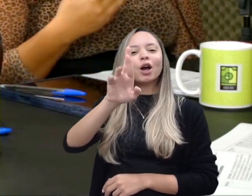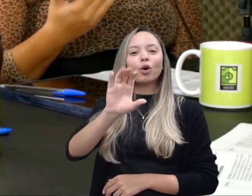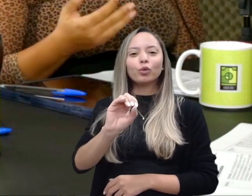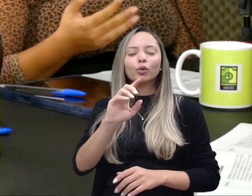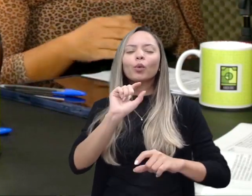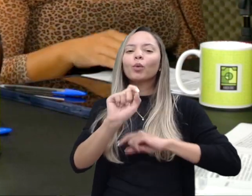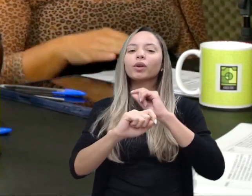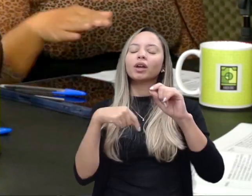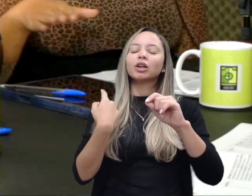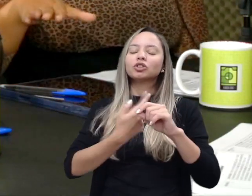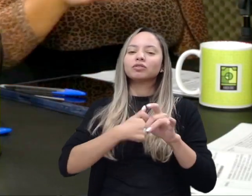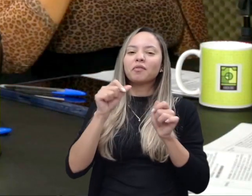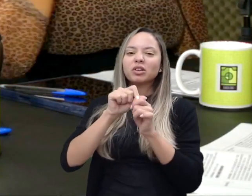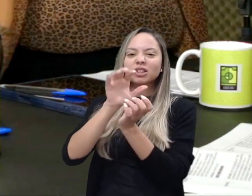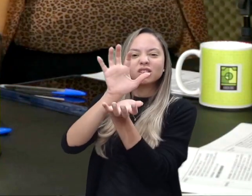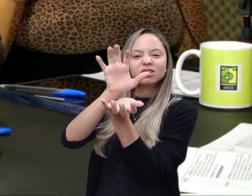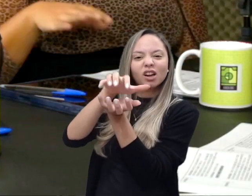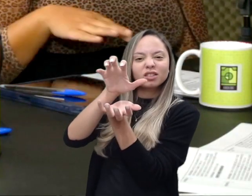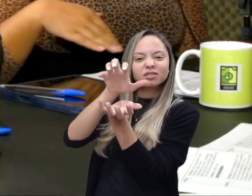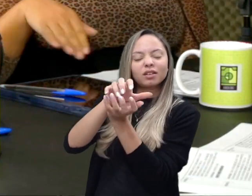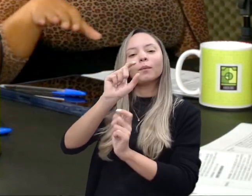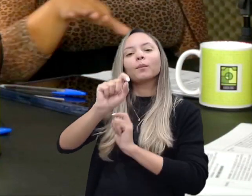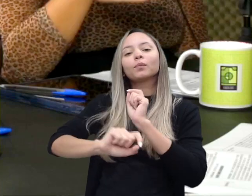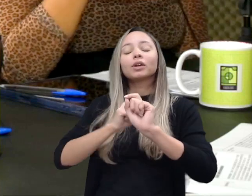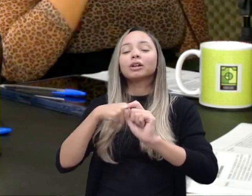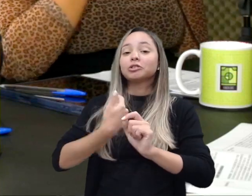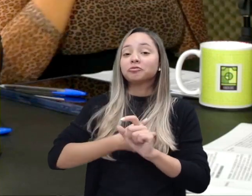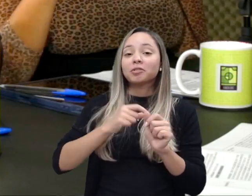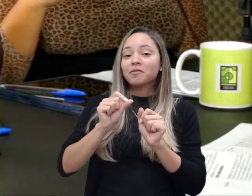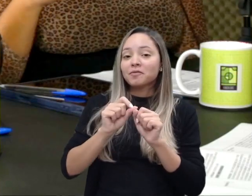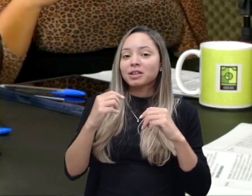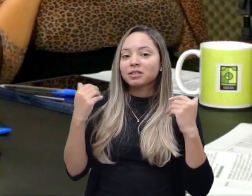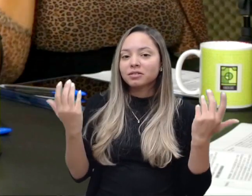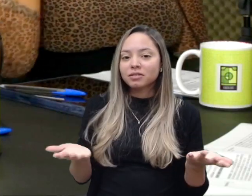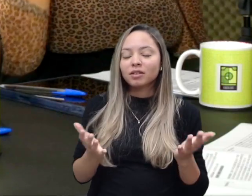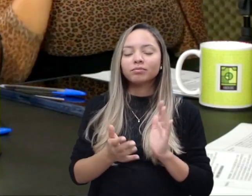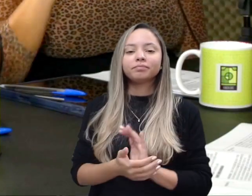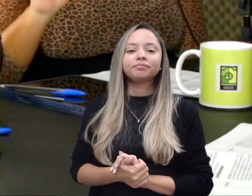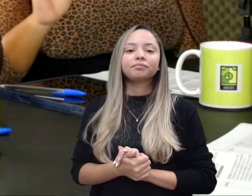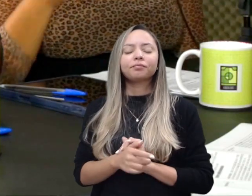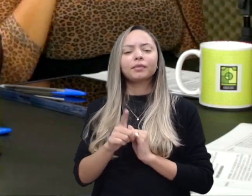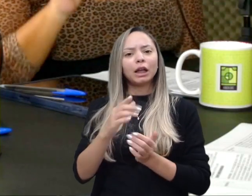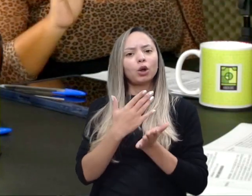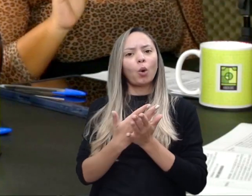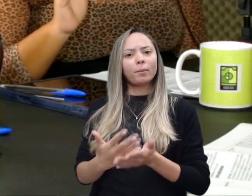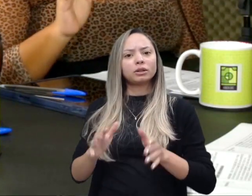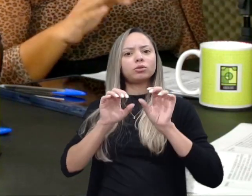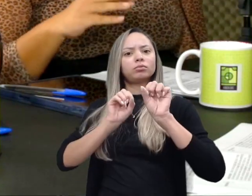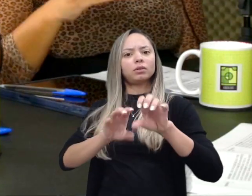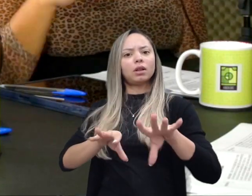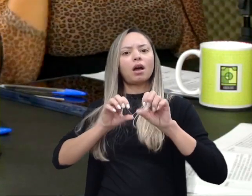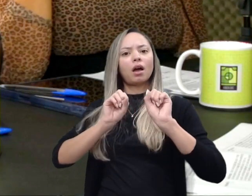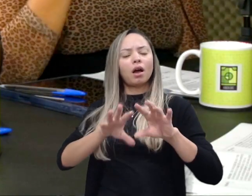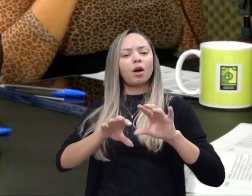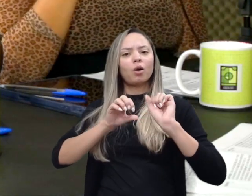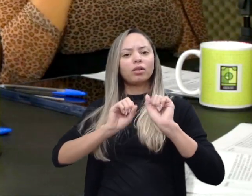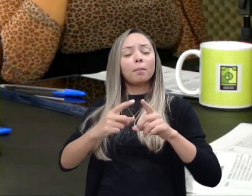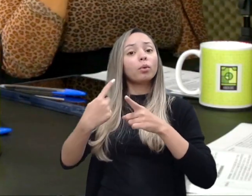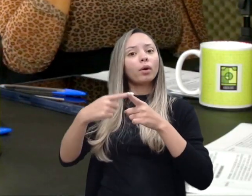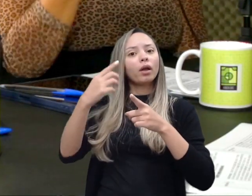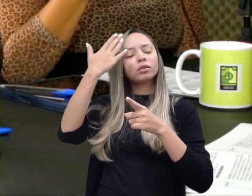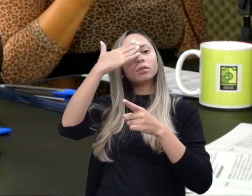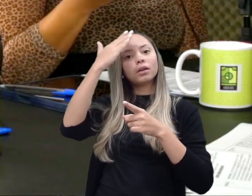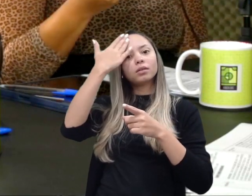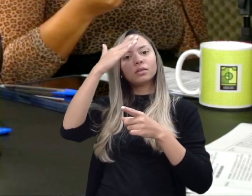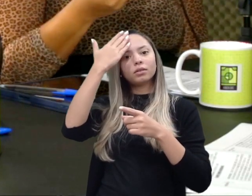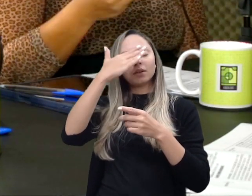Vamos oportunizar. Criou-se, né, uma banquinha onde ele começou a dar aula daquilo que ele entendia, e aquilo ali repercute